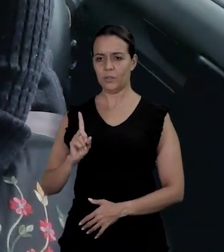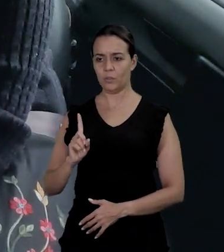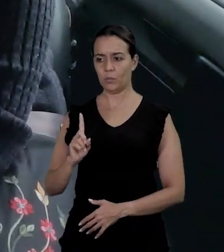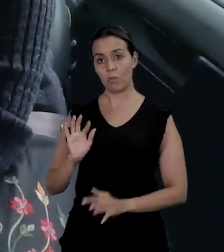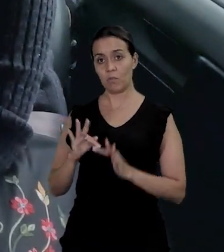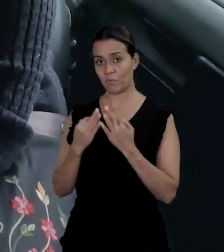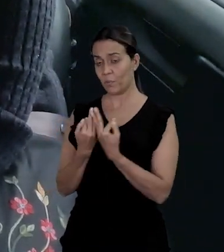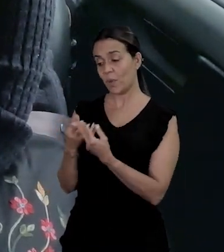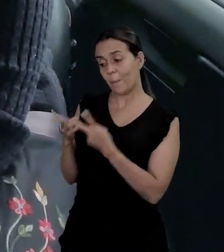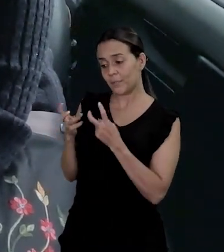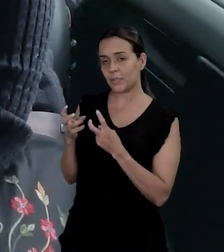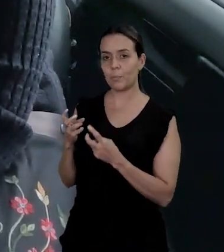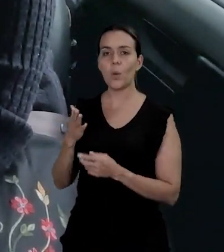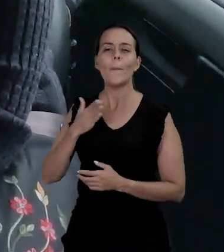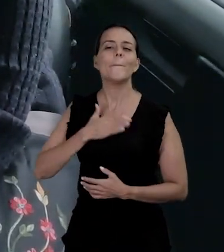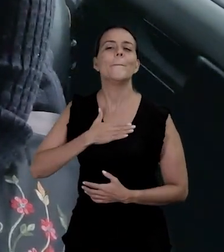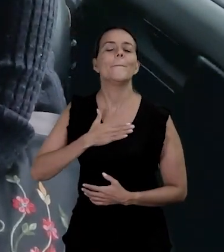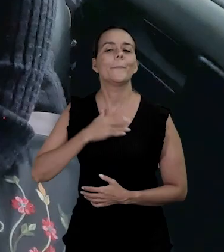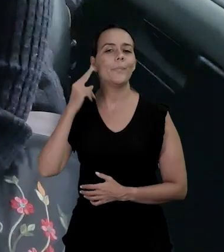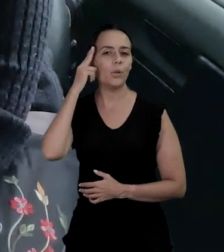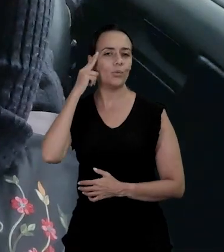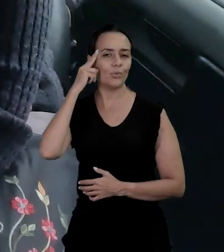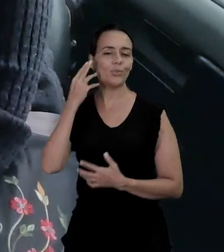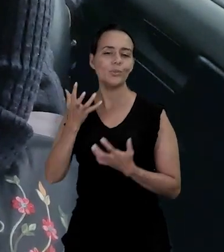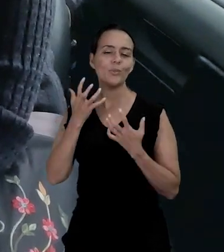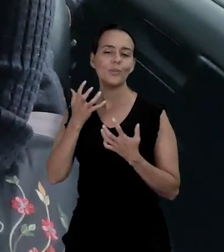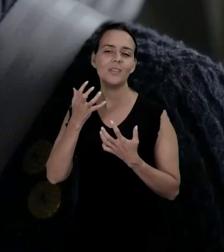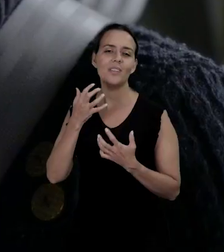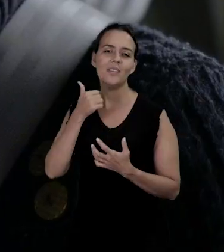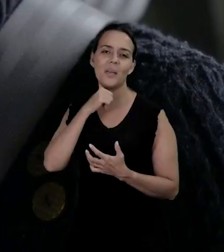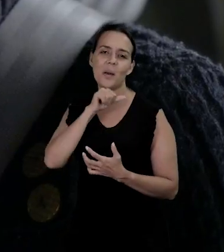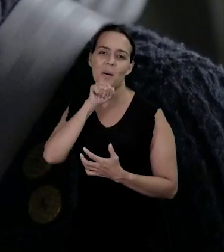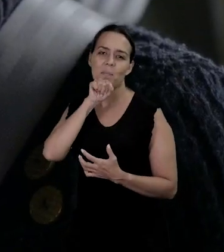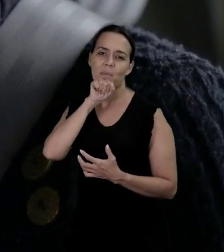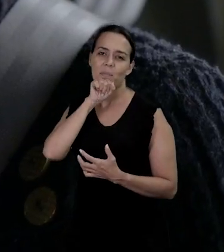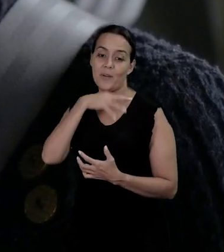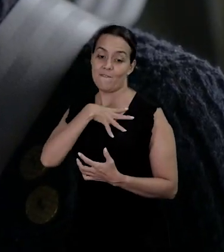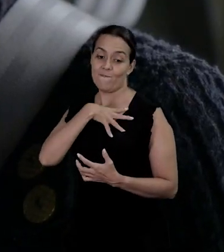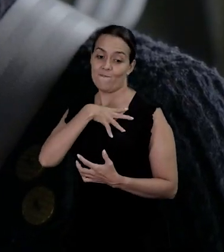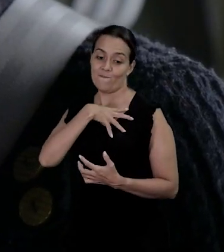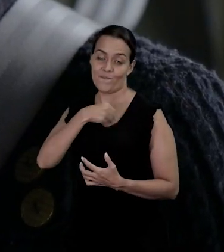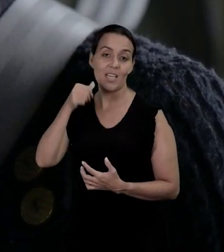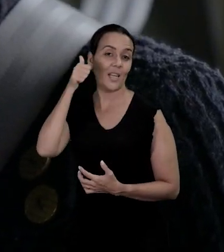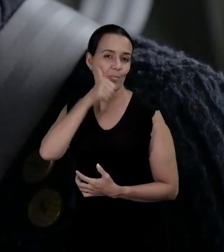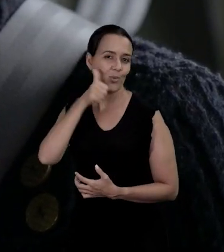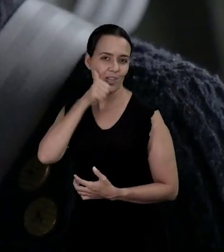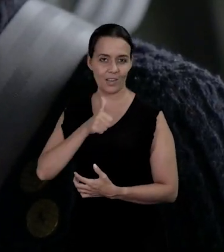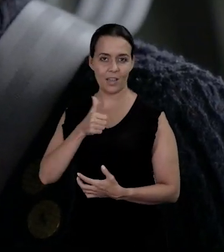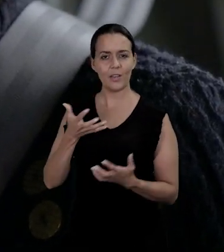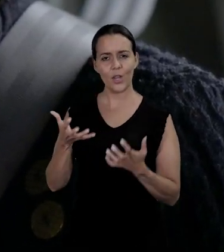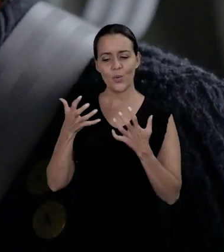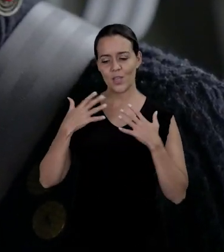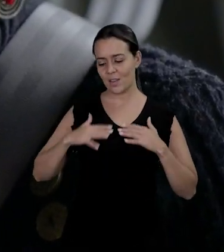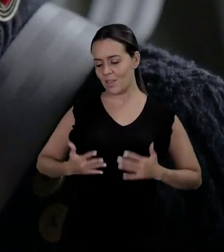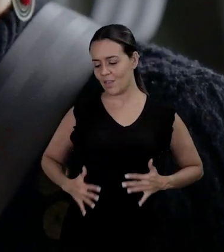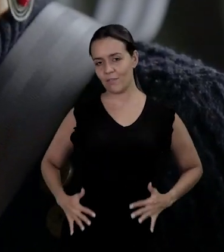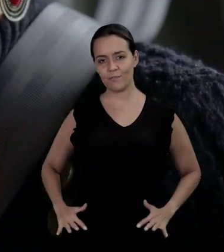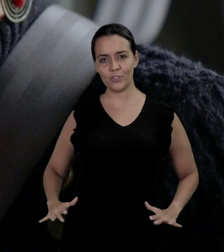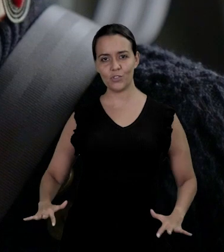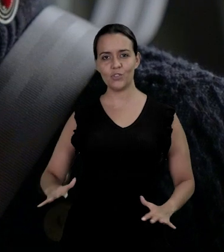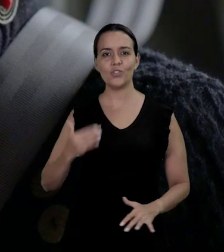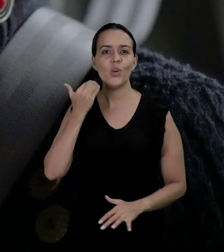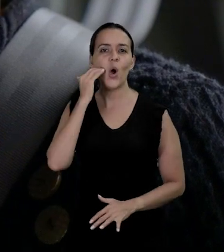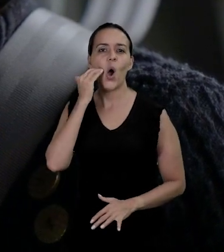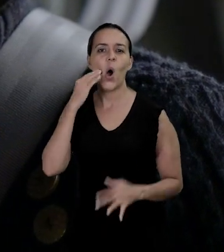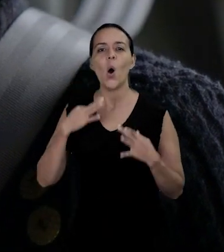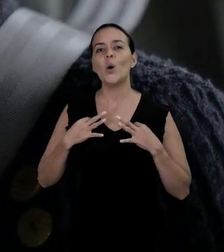usar vestido, ele nunca gostou muito, isso a gente já tinha percebido. No meu sonho, eu queria ser mãe de uma menina, né?